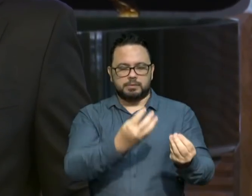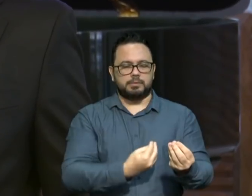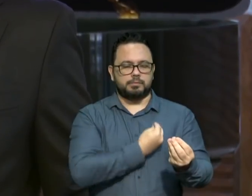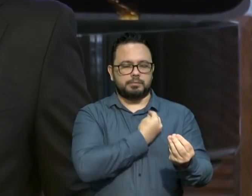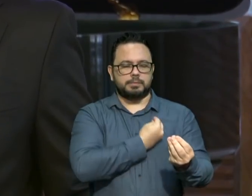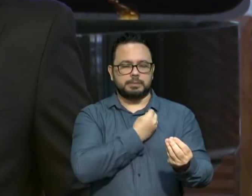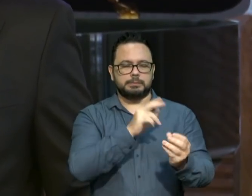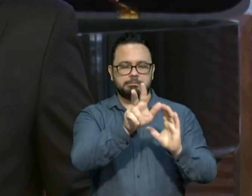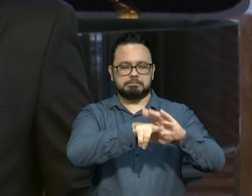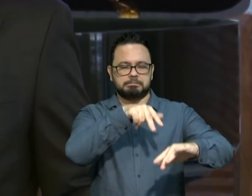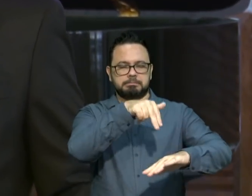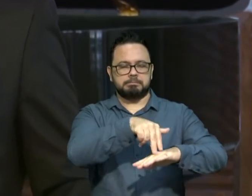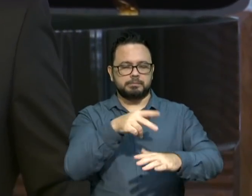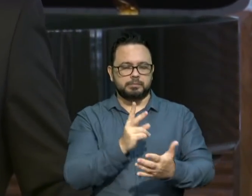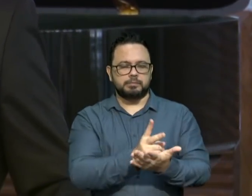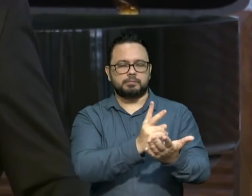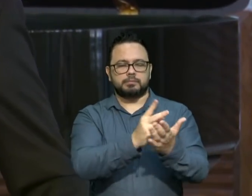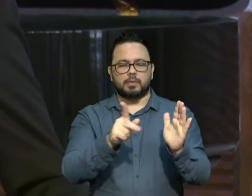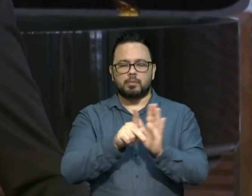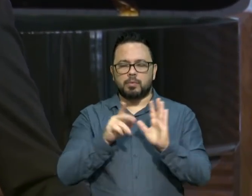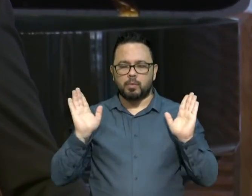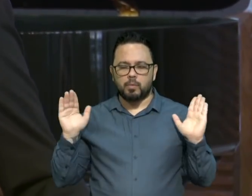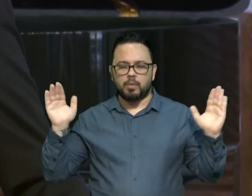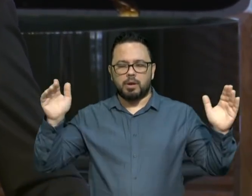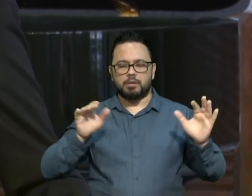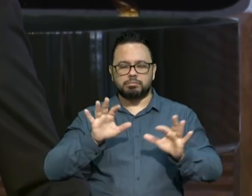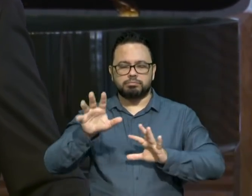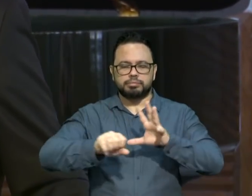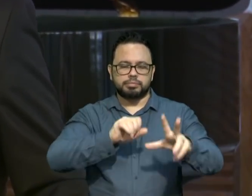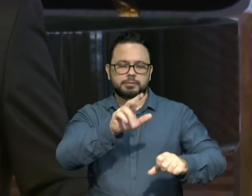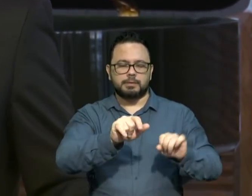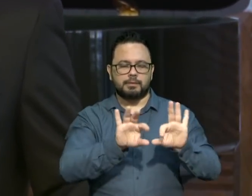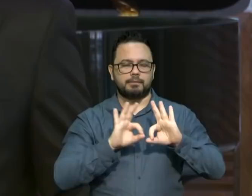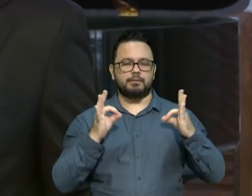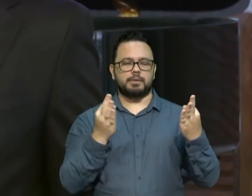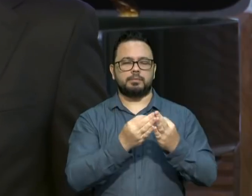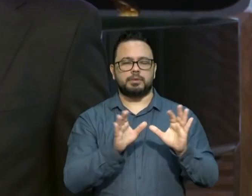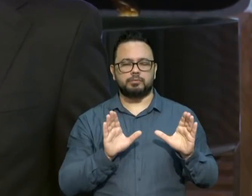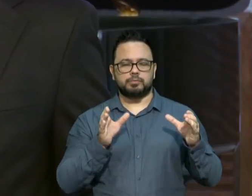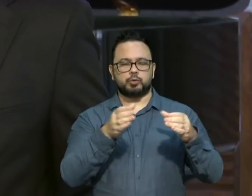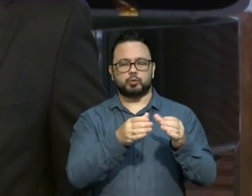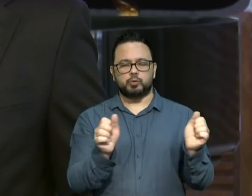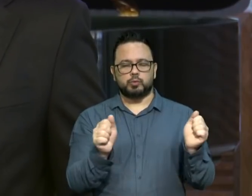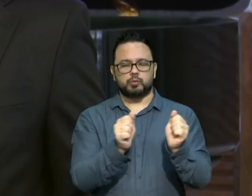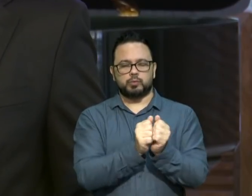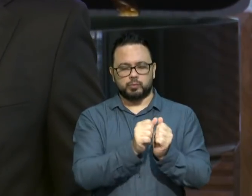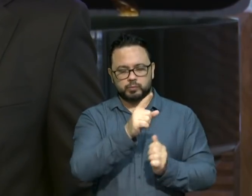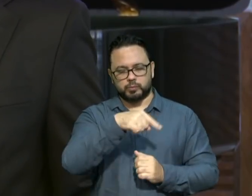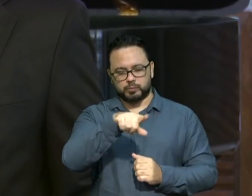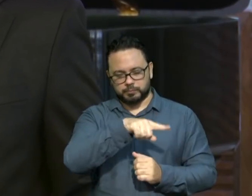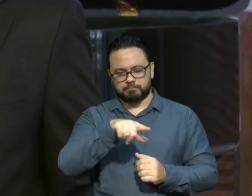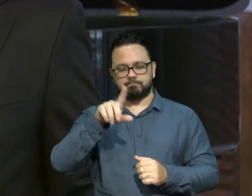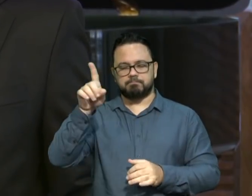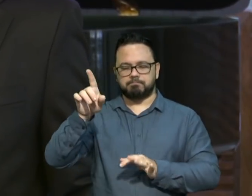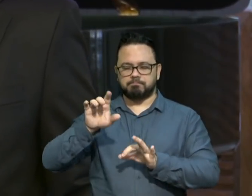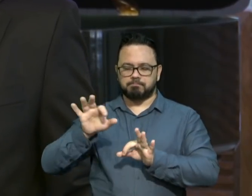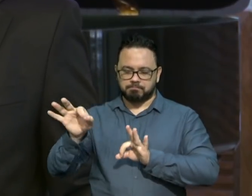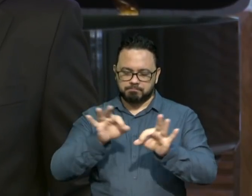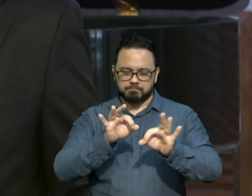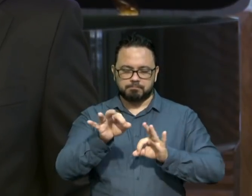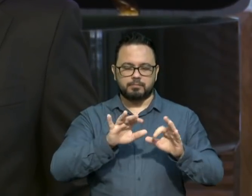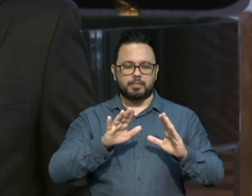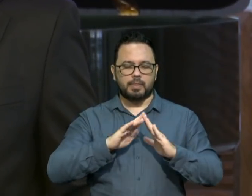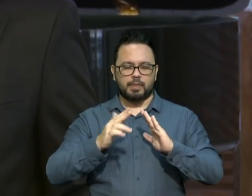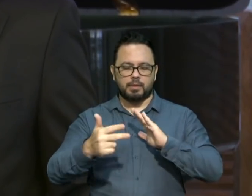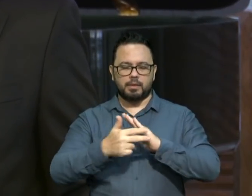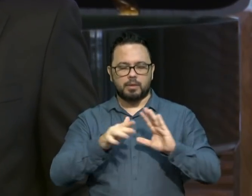vida e os anjos de Deus reuniram ele a esposa EA filha em os demais queridos dele e juntos o senhor reunirá toda a igreja e a